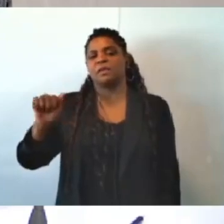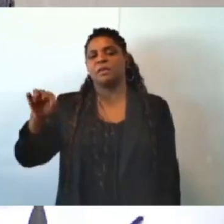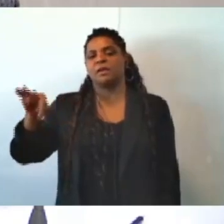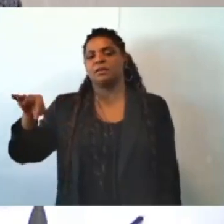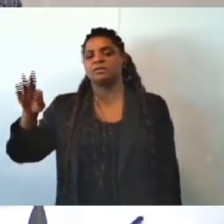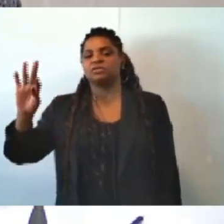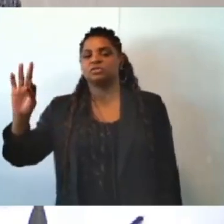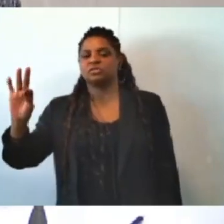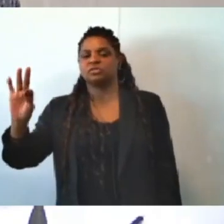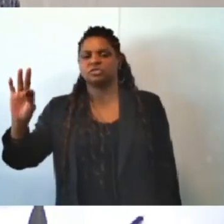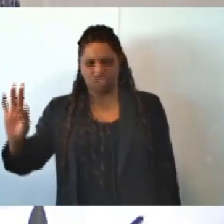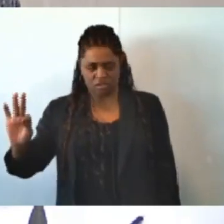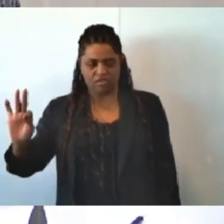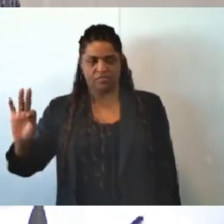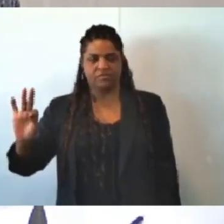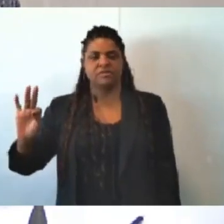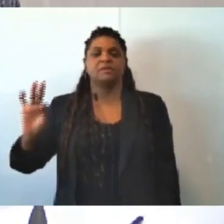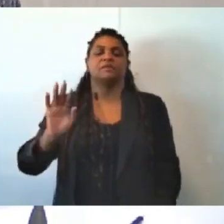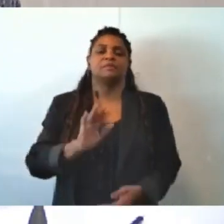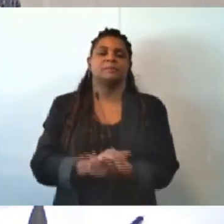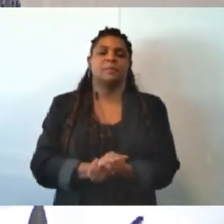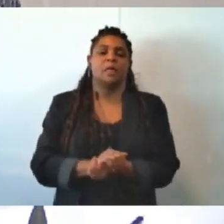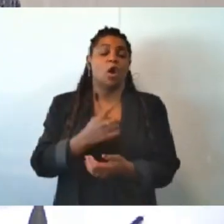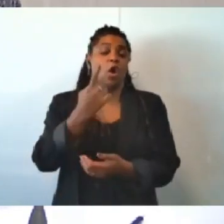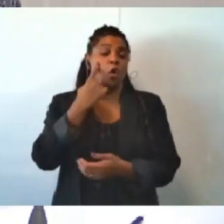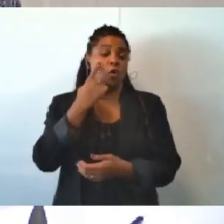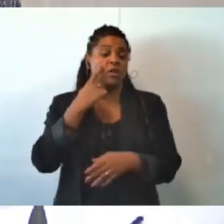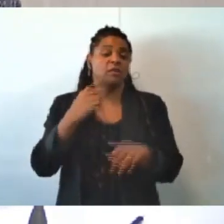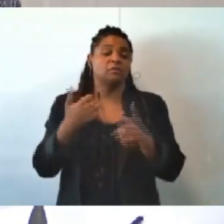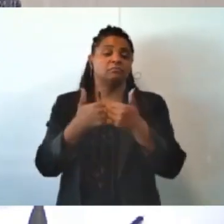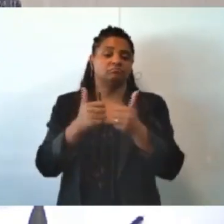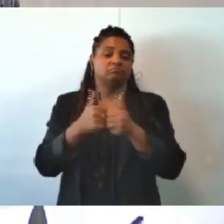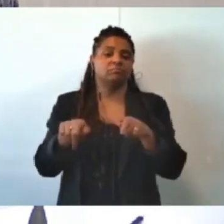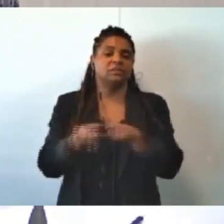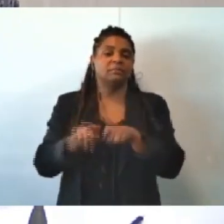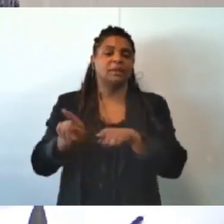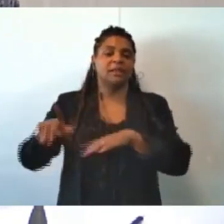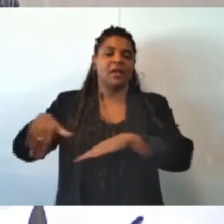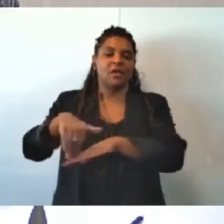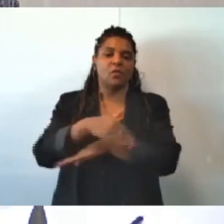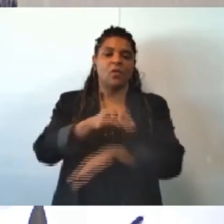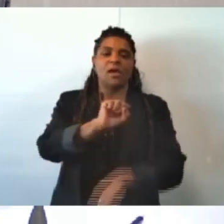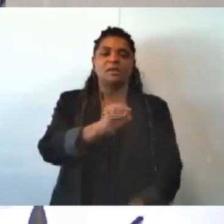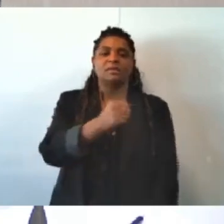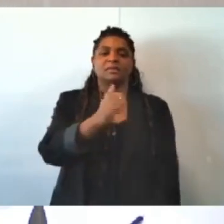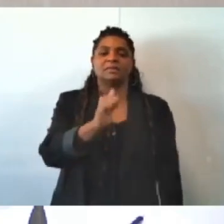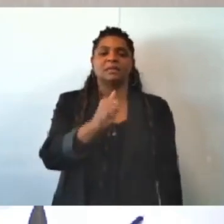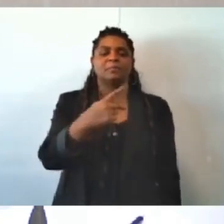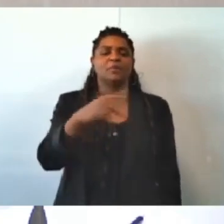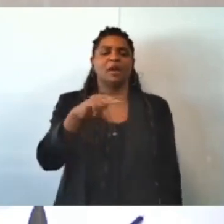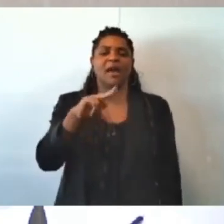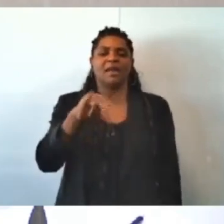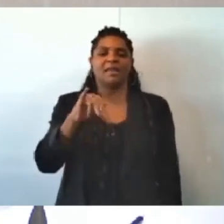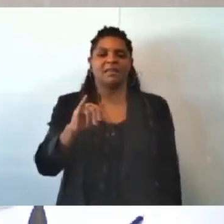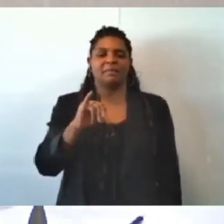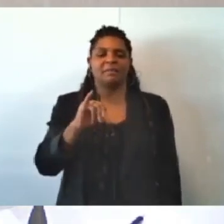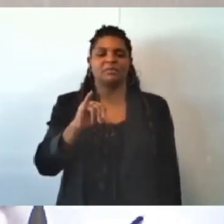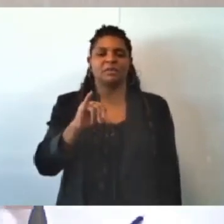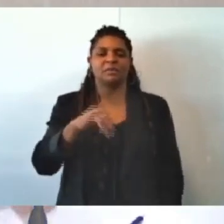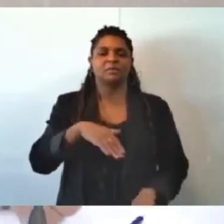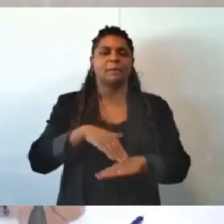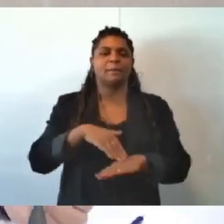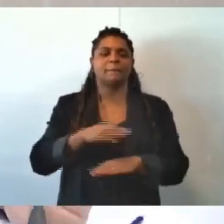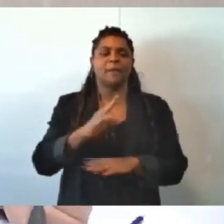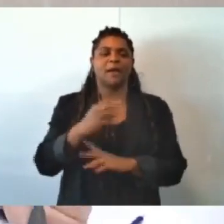Considerando uma média de 15 minutos no horário de 6 horas da manhã até as 8 horas,